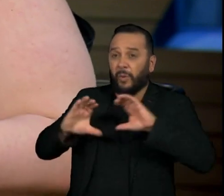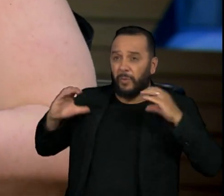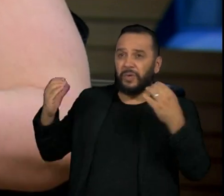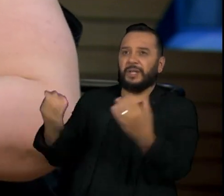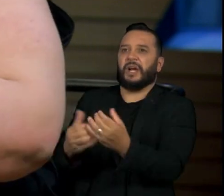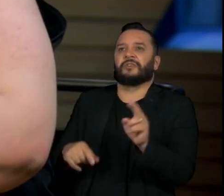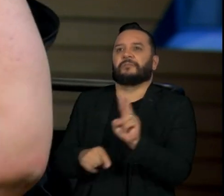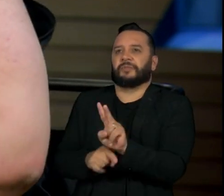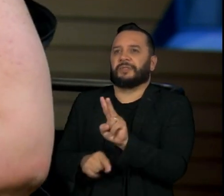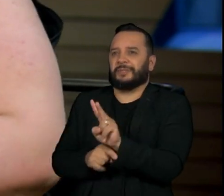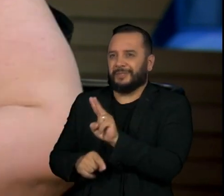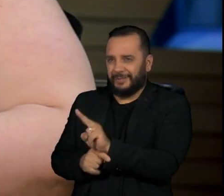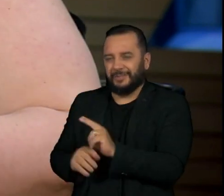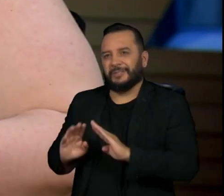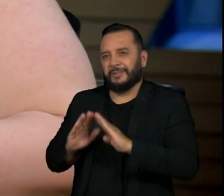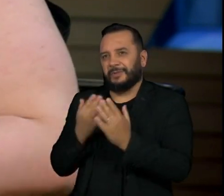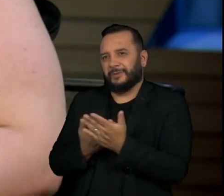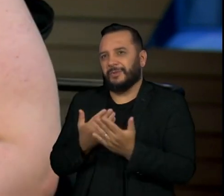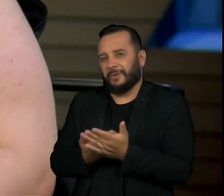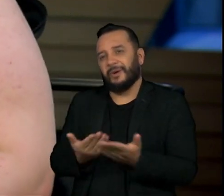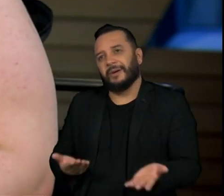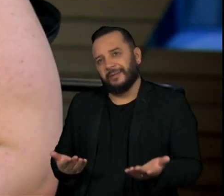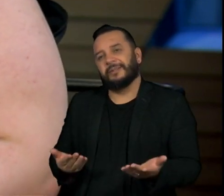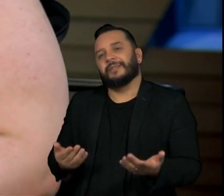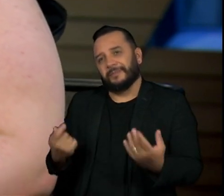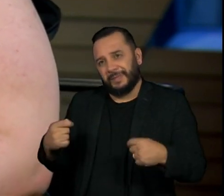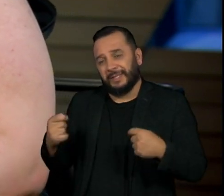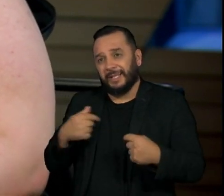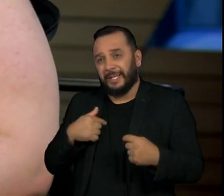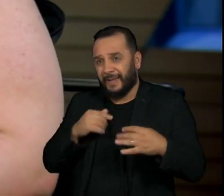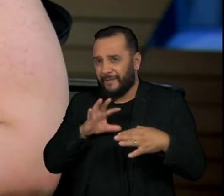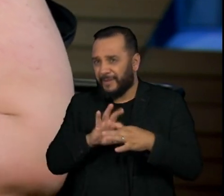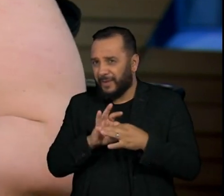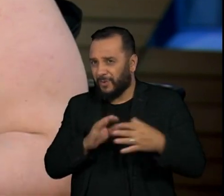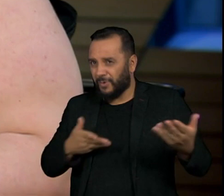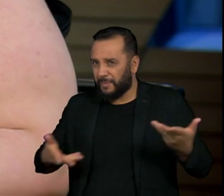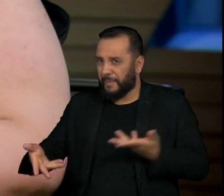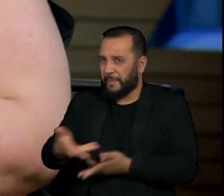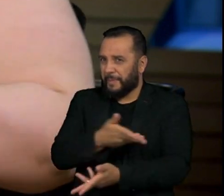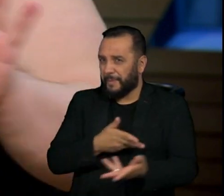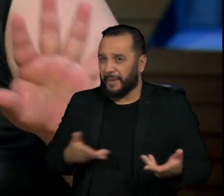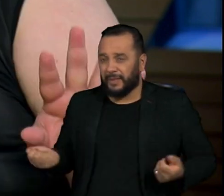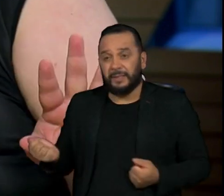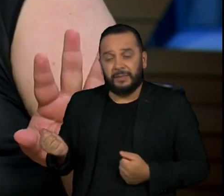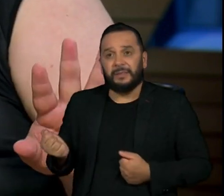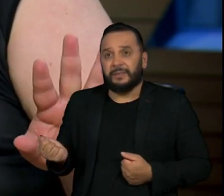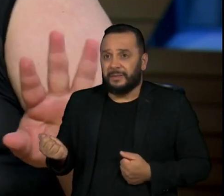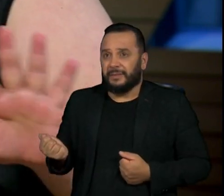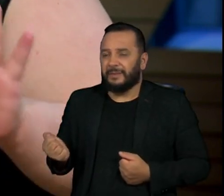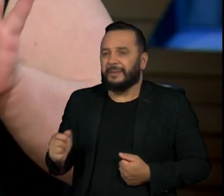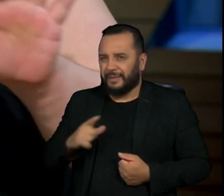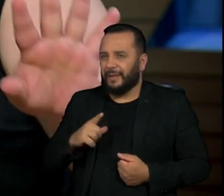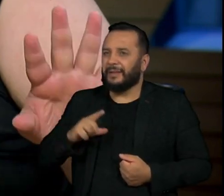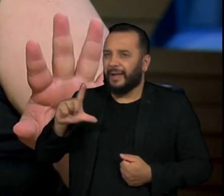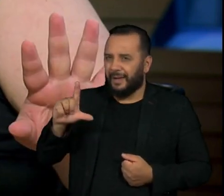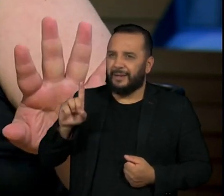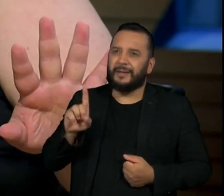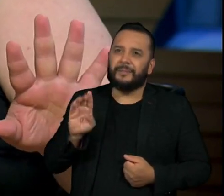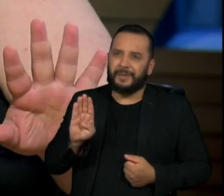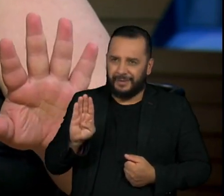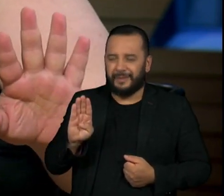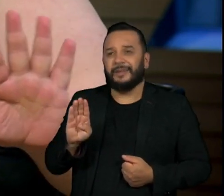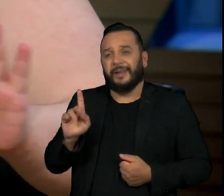também depende do fortalecimento desse conjunto de vínculos. Né? E aí a gente não precisa inventar a roda. Está lá na LDB, sabe? A